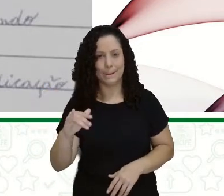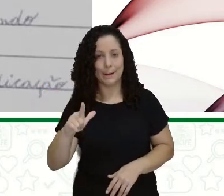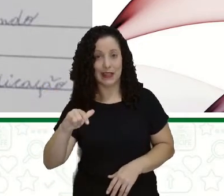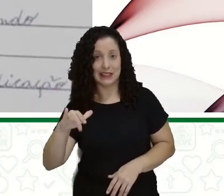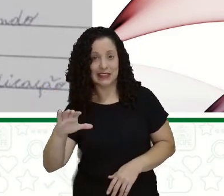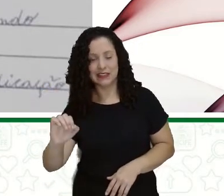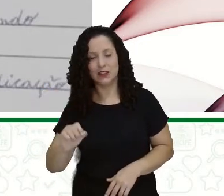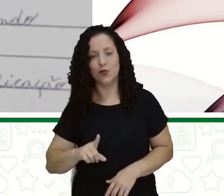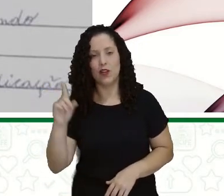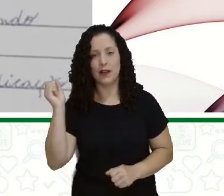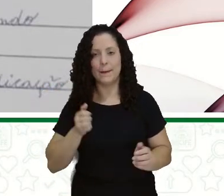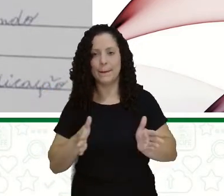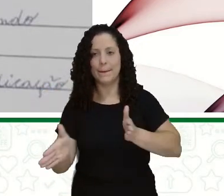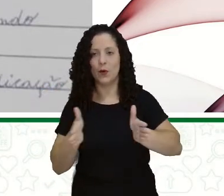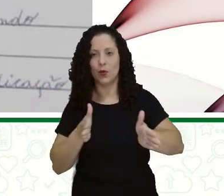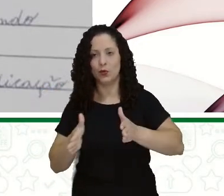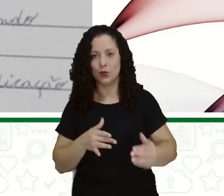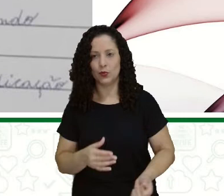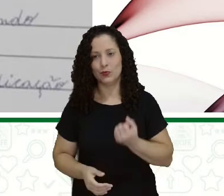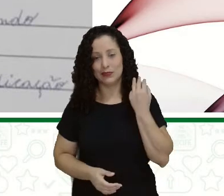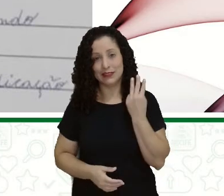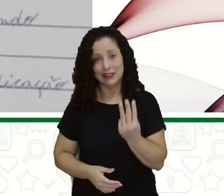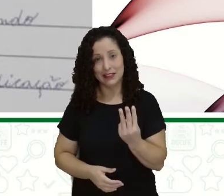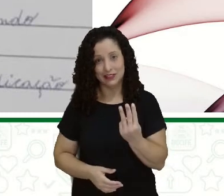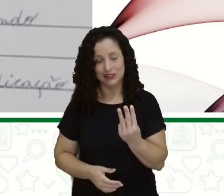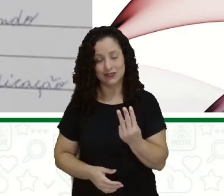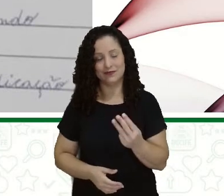Marcílio é do módulo 3, lá